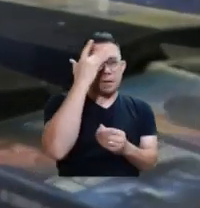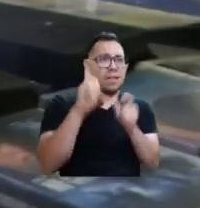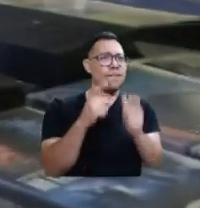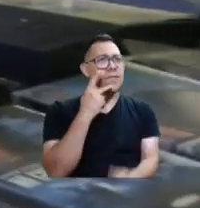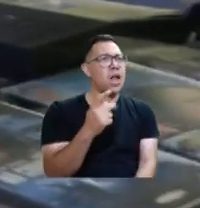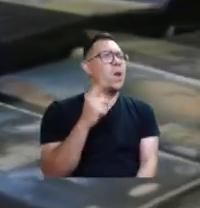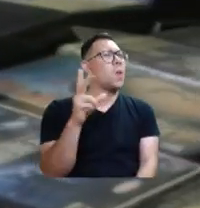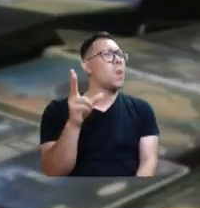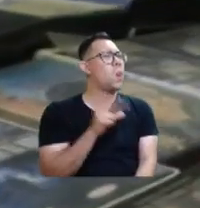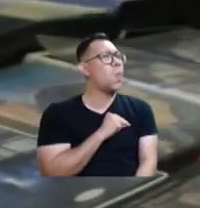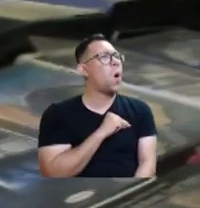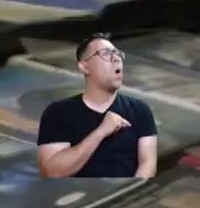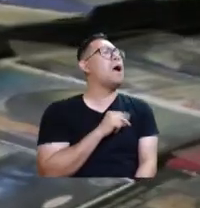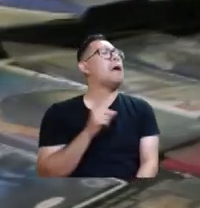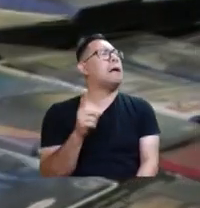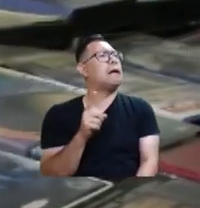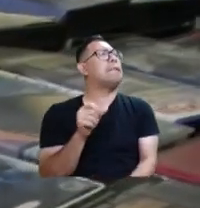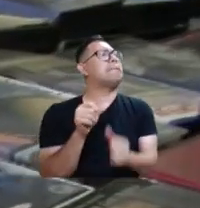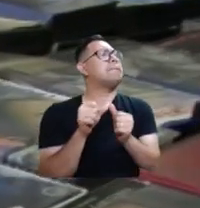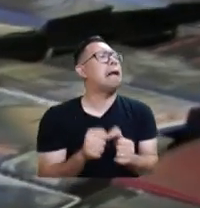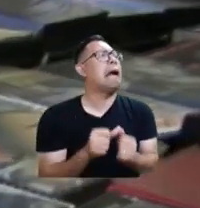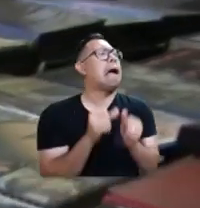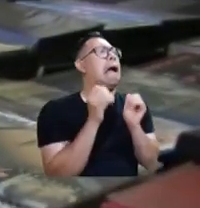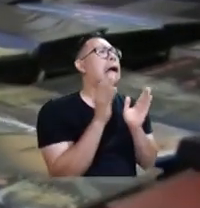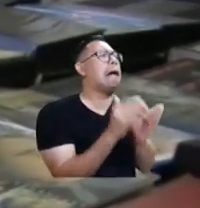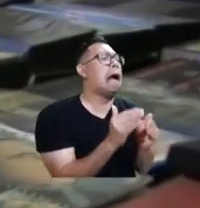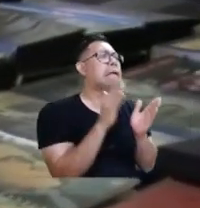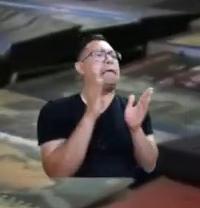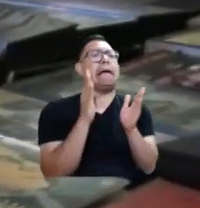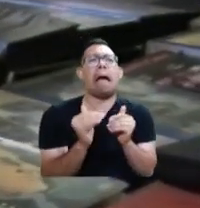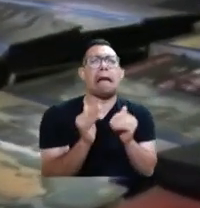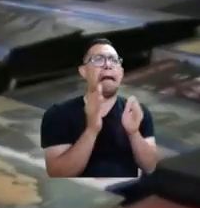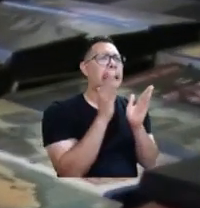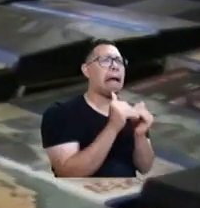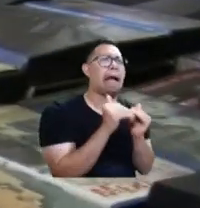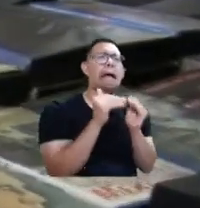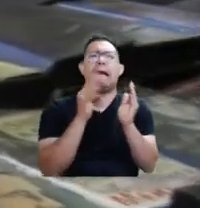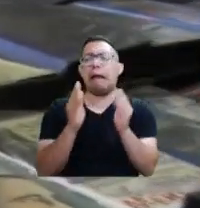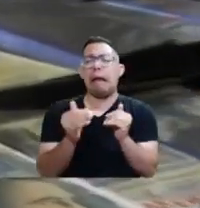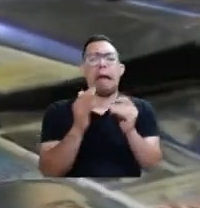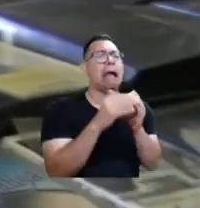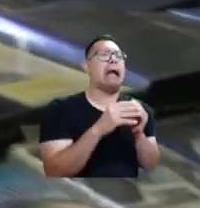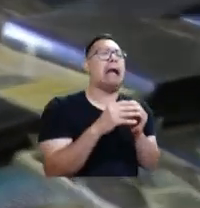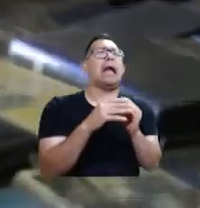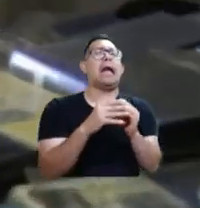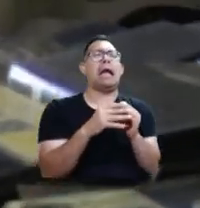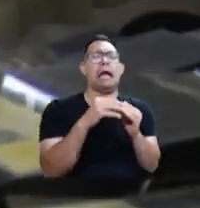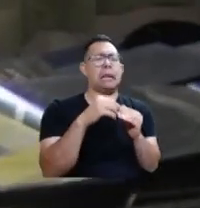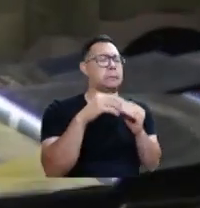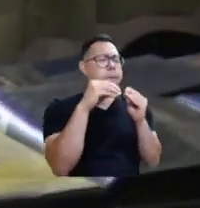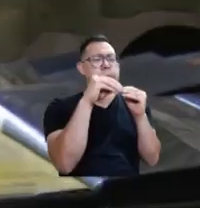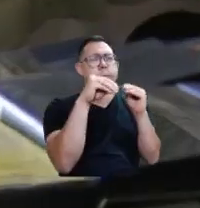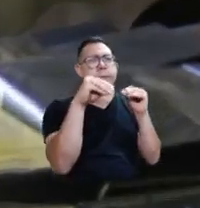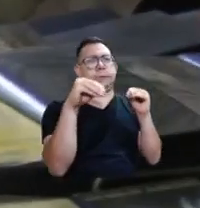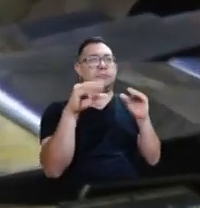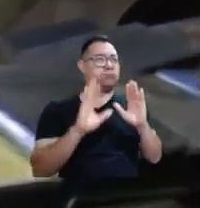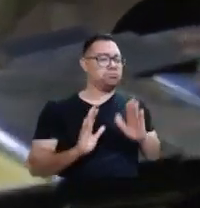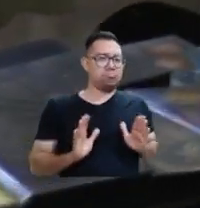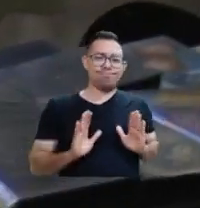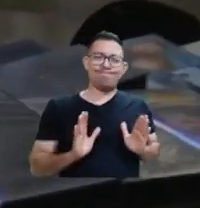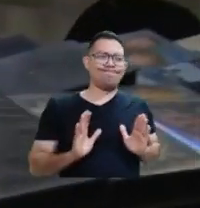a gente, né? Aí, muita gente aqui nos corredores fala, nossa, professor, mas você fica lá nessas caixas, você fica lá